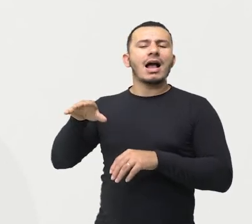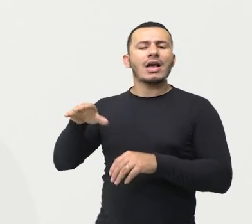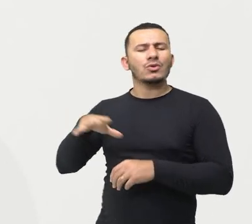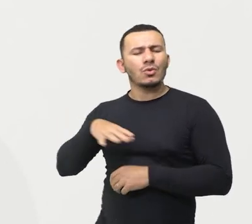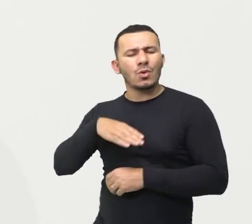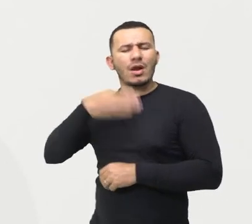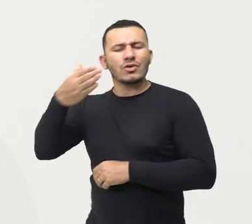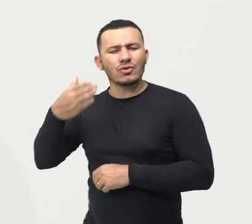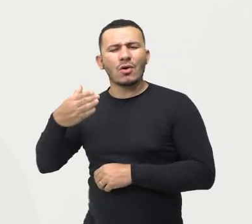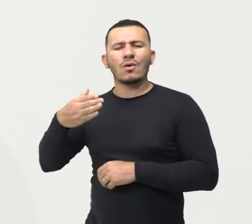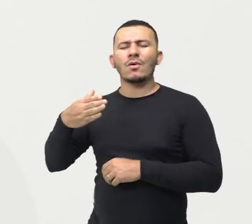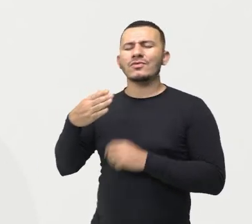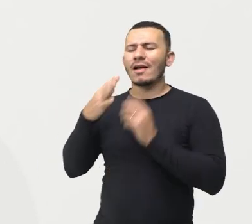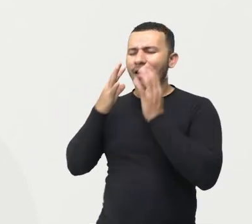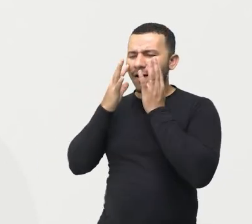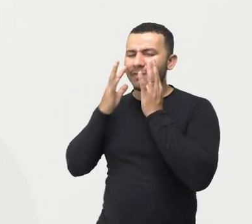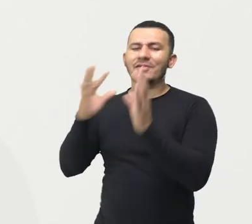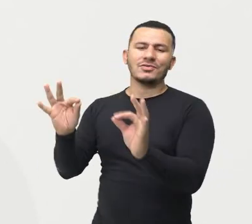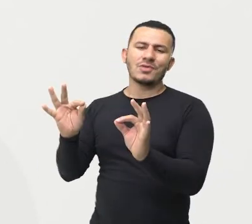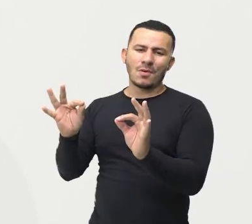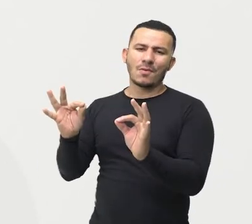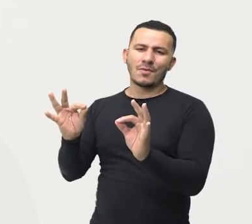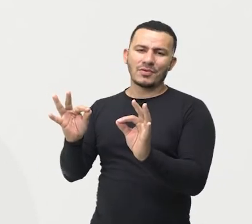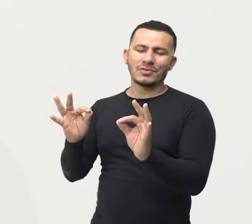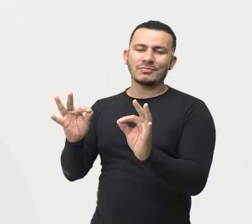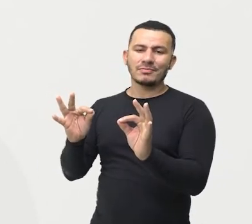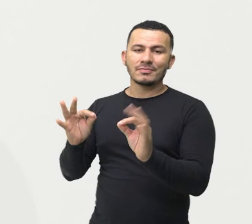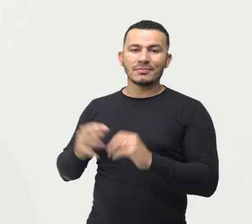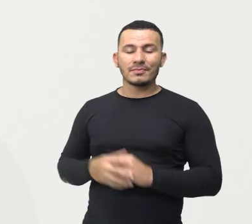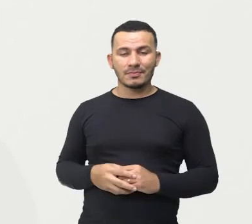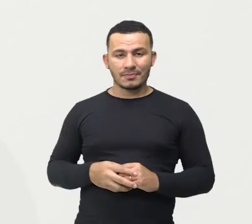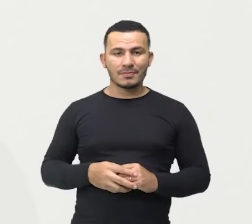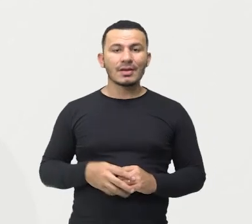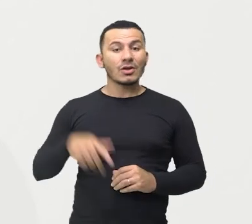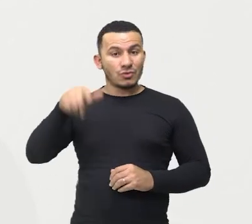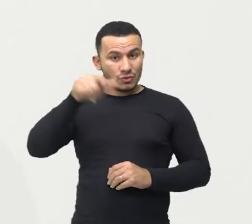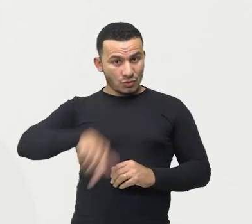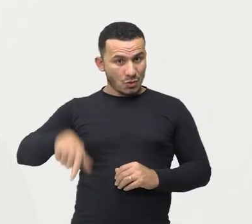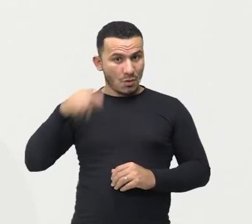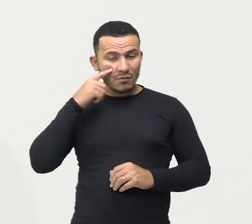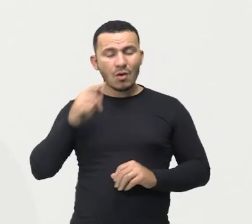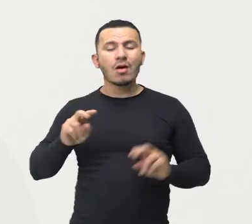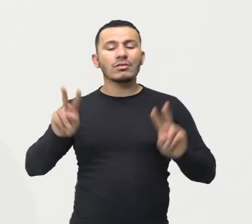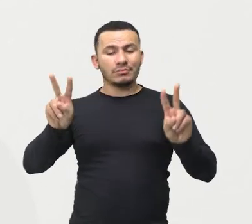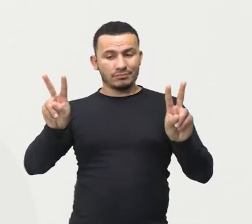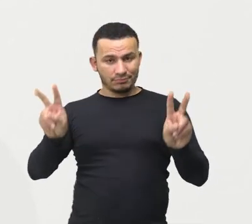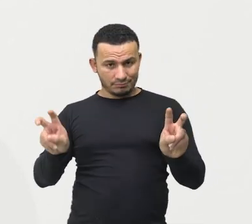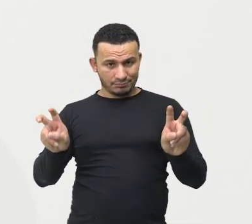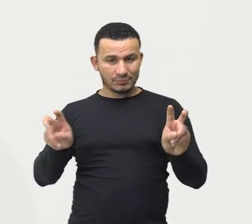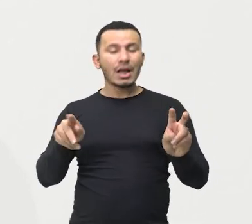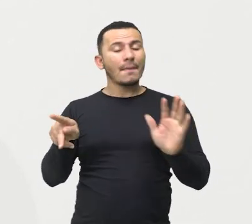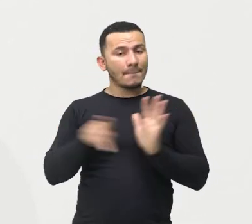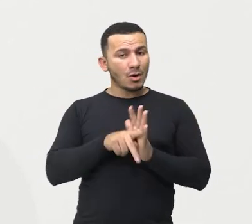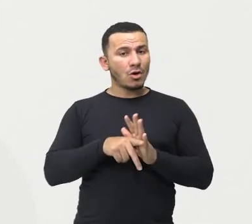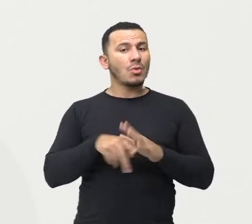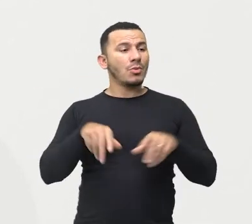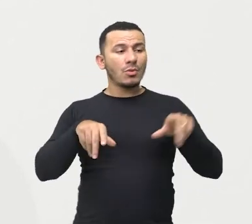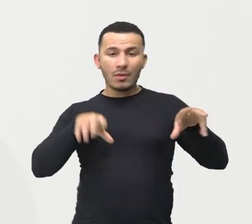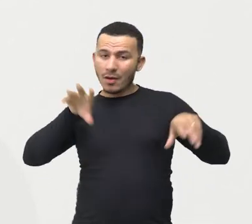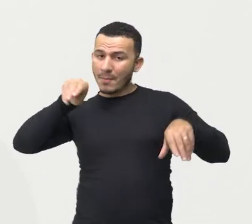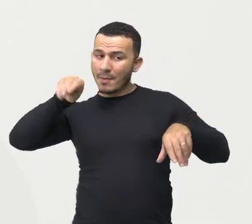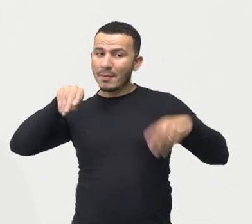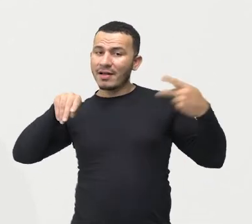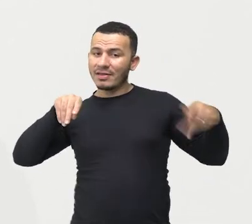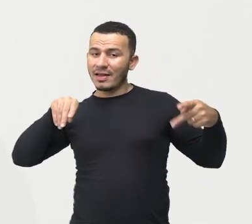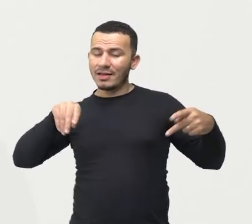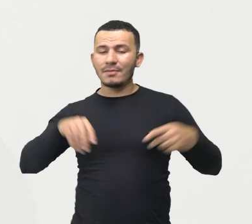e atenciosas que eu conheço. E ele continuou, e aí mais uma vez abriu aspas, certo? Para reproduzir a fala do